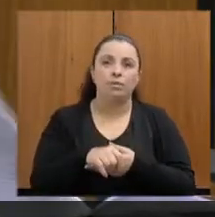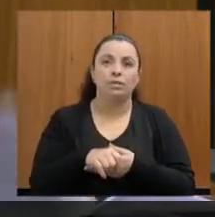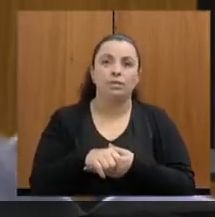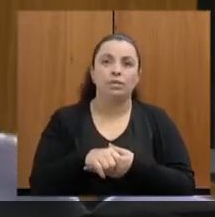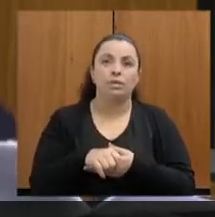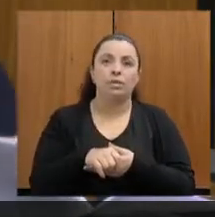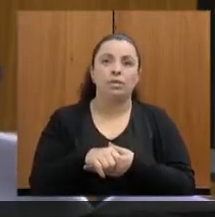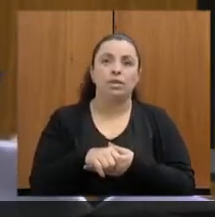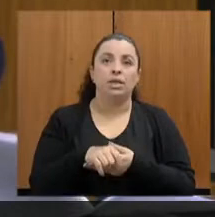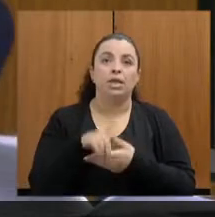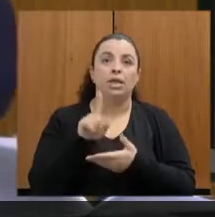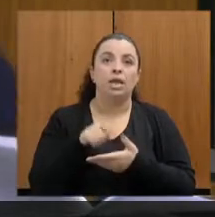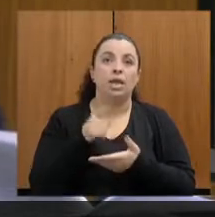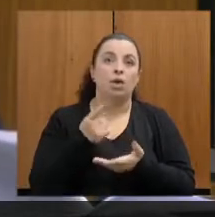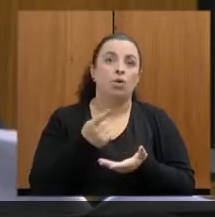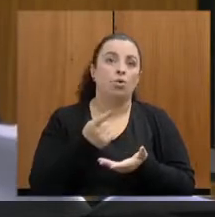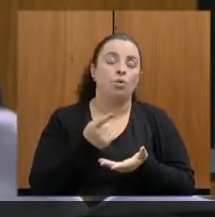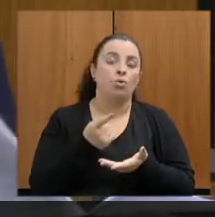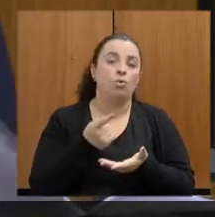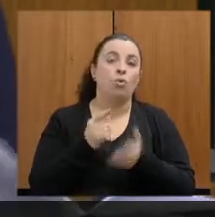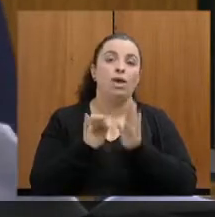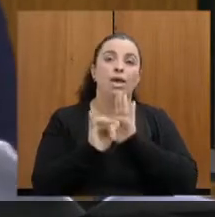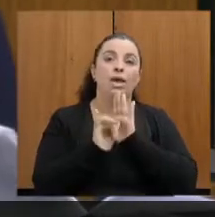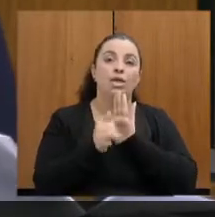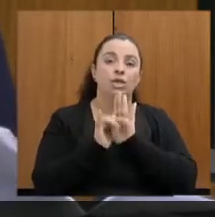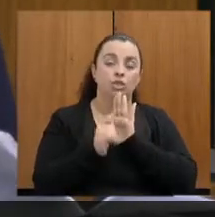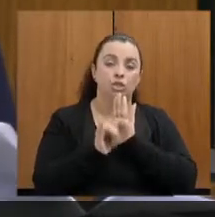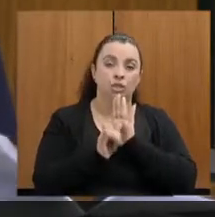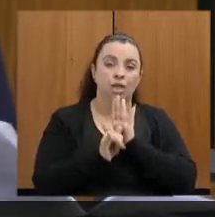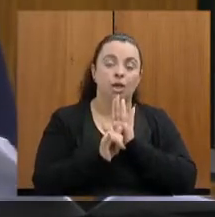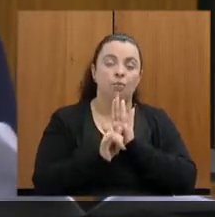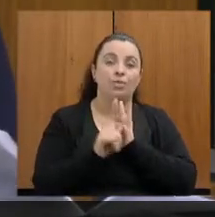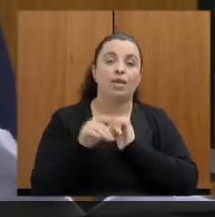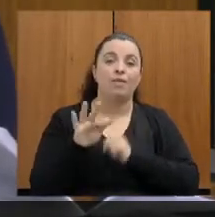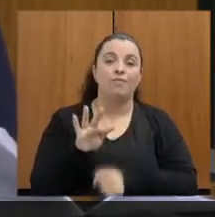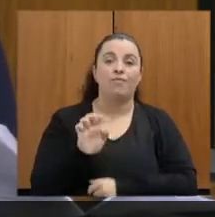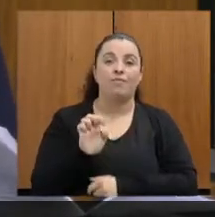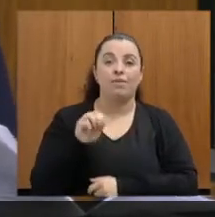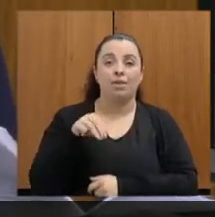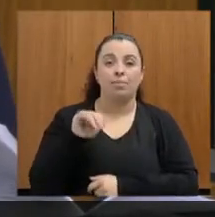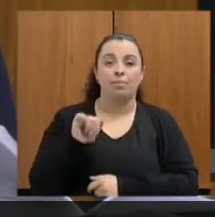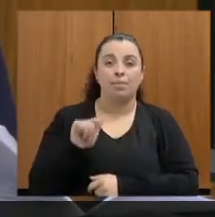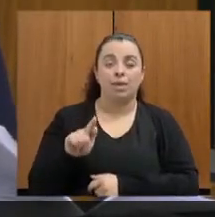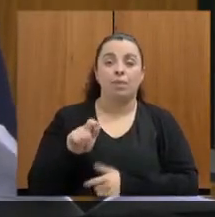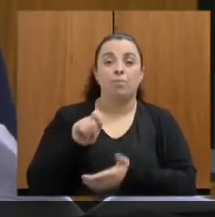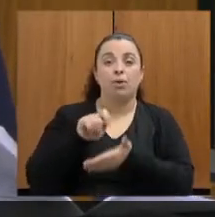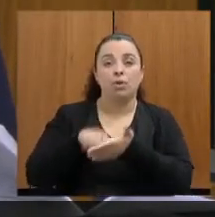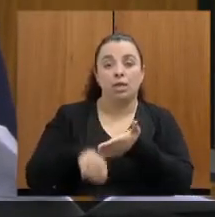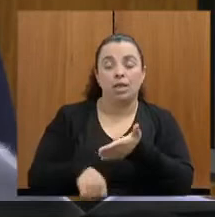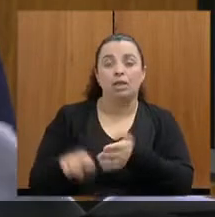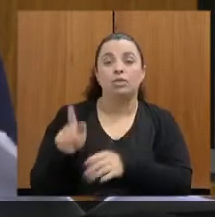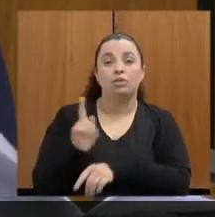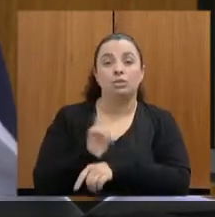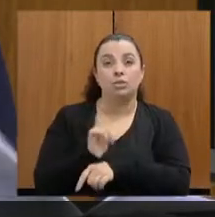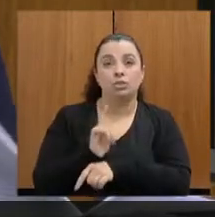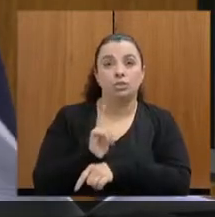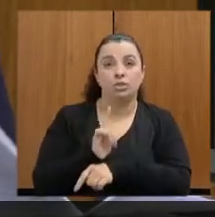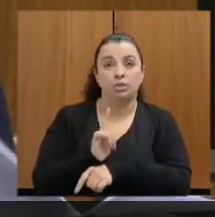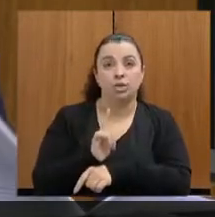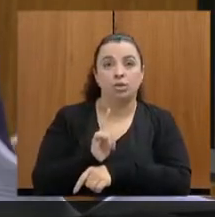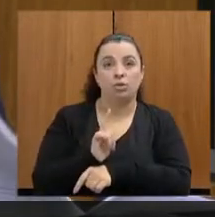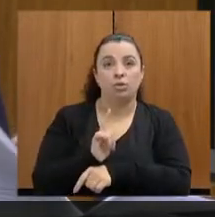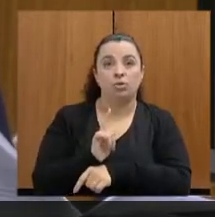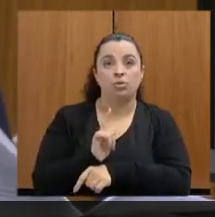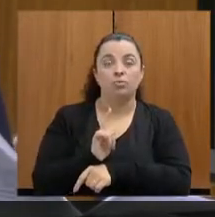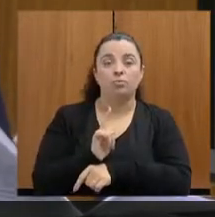estou protocolando agora de manhã do edital da Cemig para contratação digestão é que a entrega